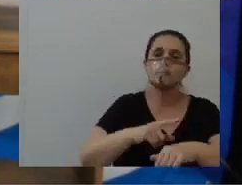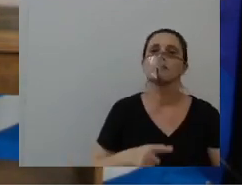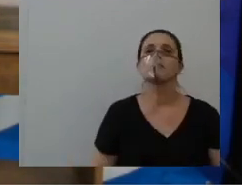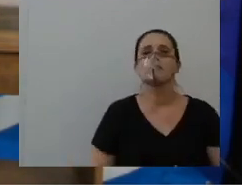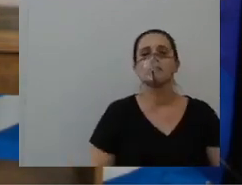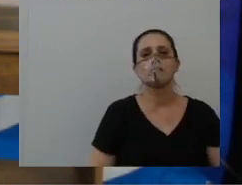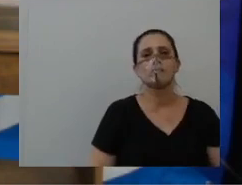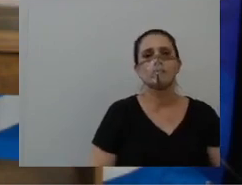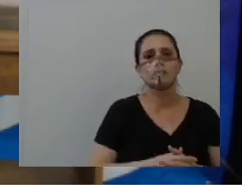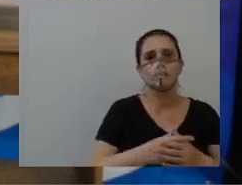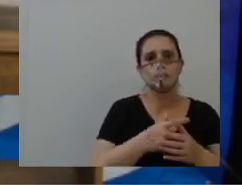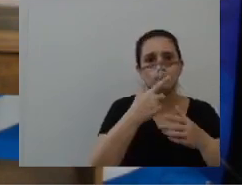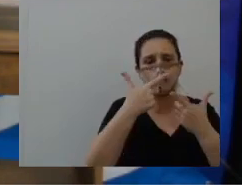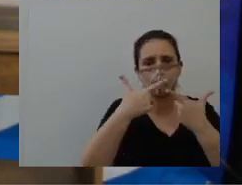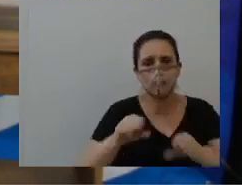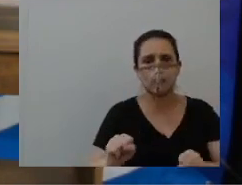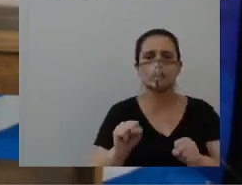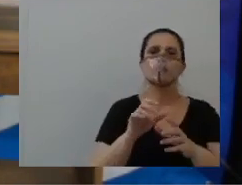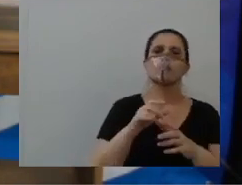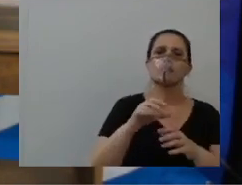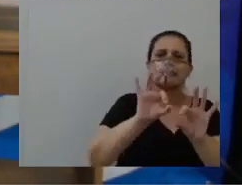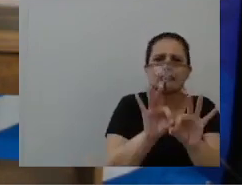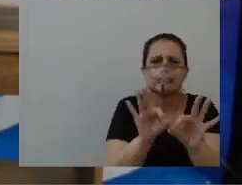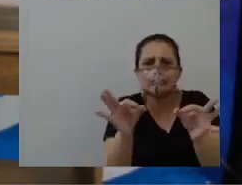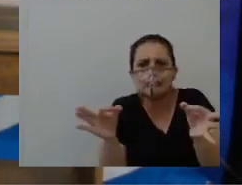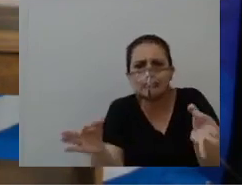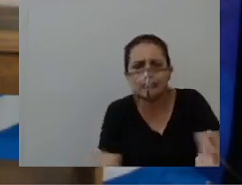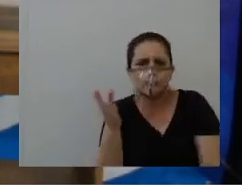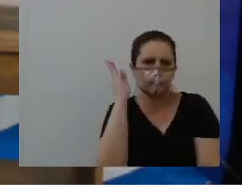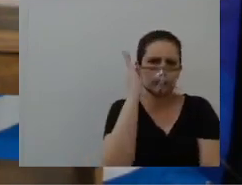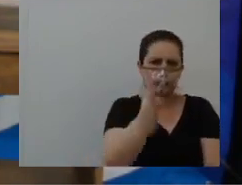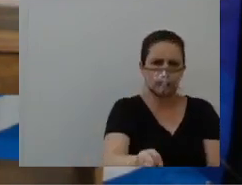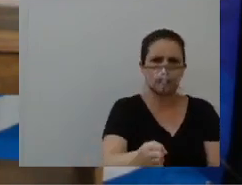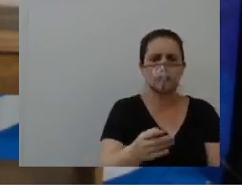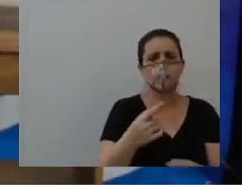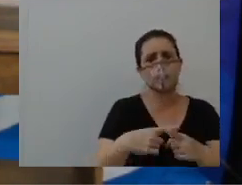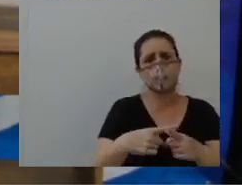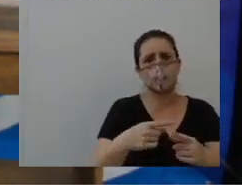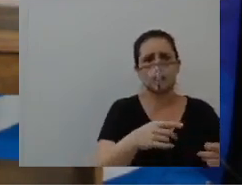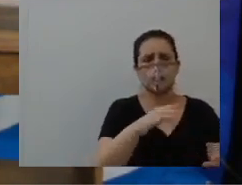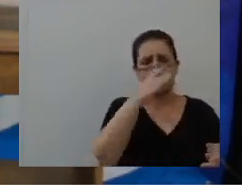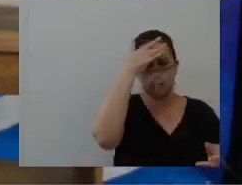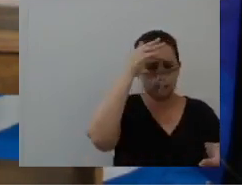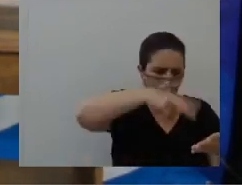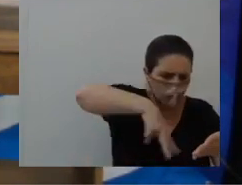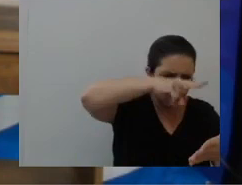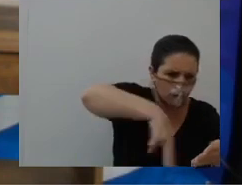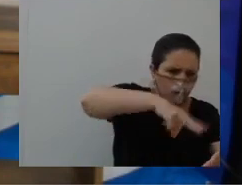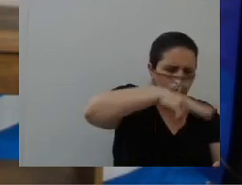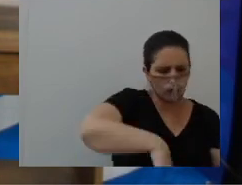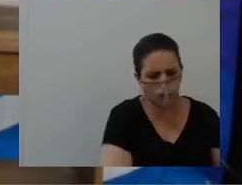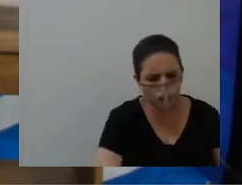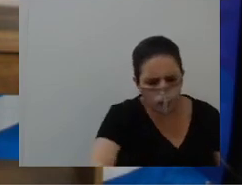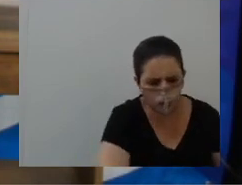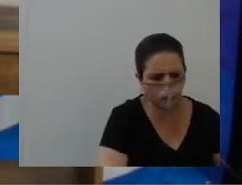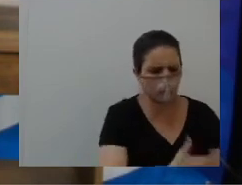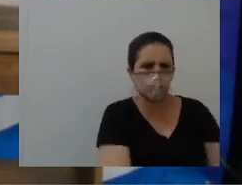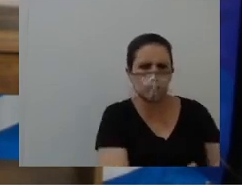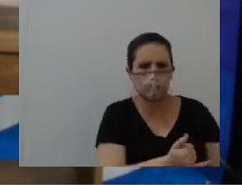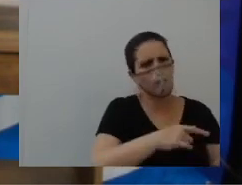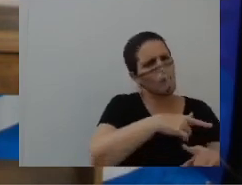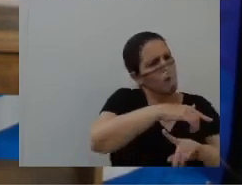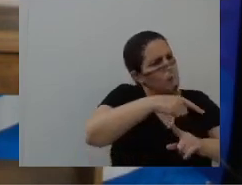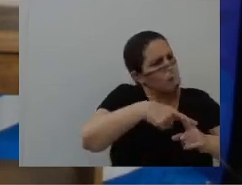quadrinho. A linguagem é simples, direta, né? Afinal, o público geralmente é infanto-juvenil, mas todo mundo pode ler. Tá? E existem